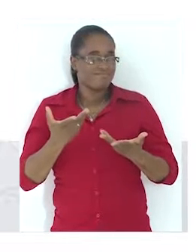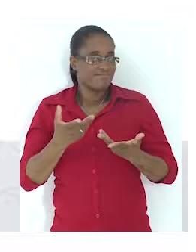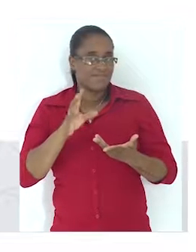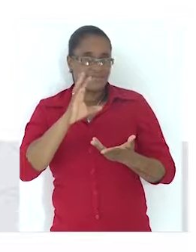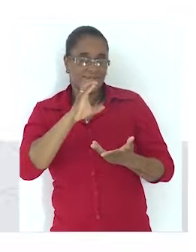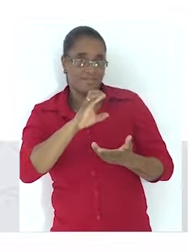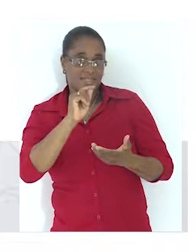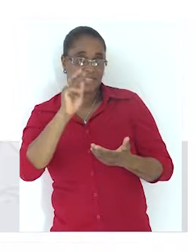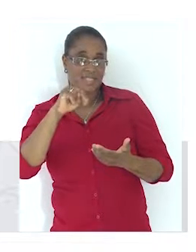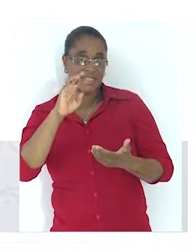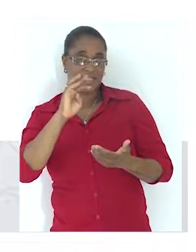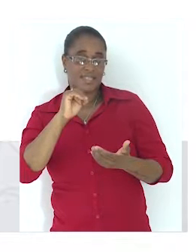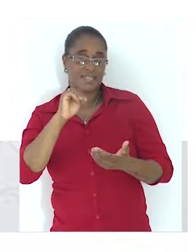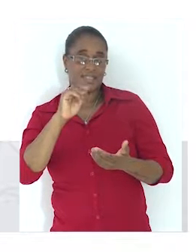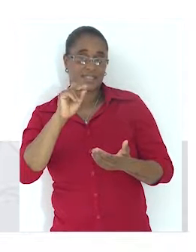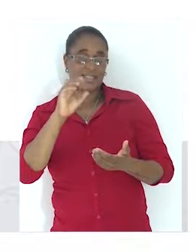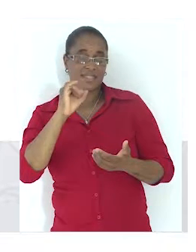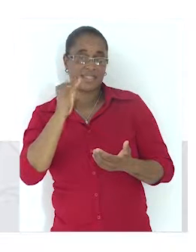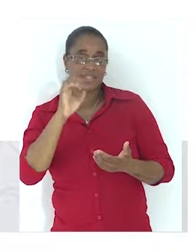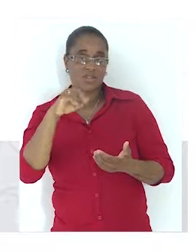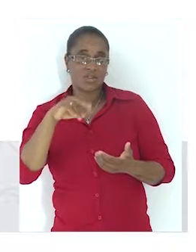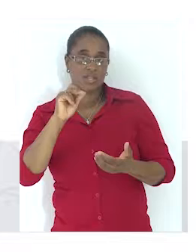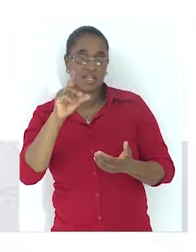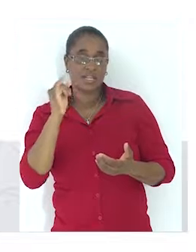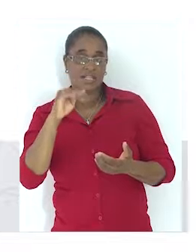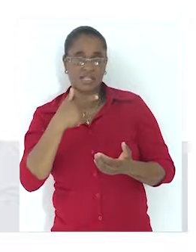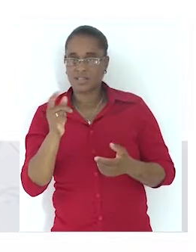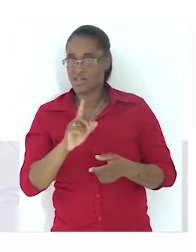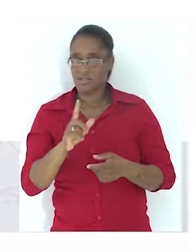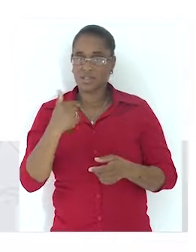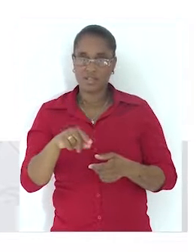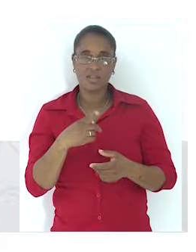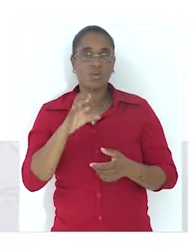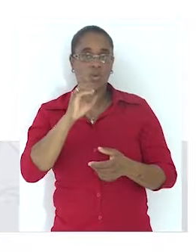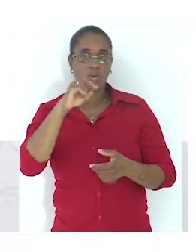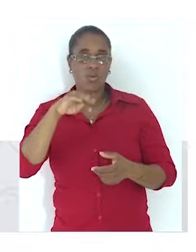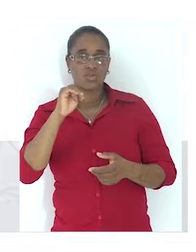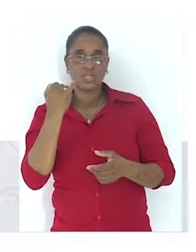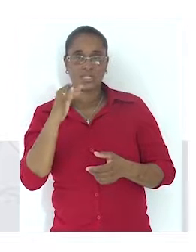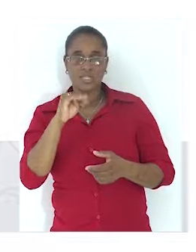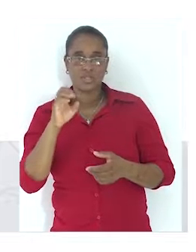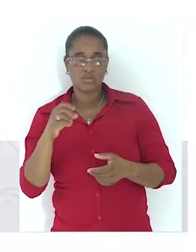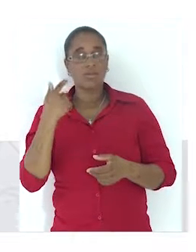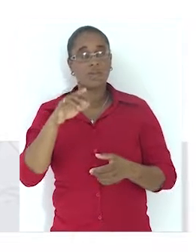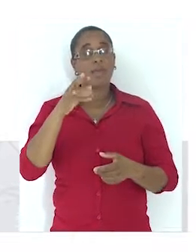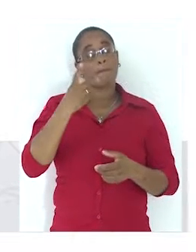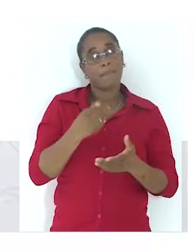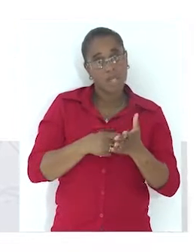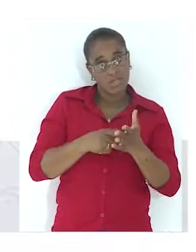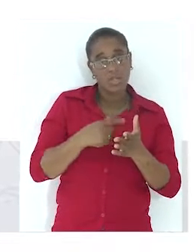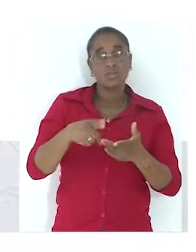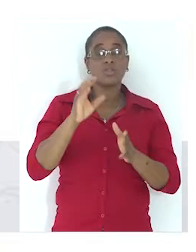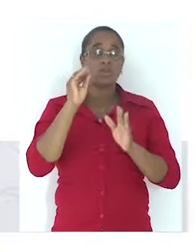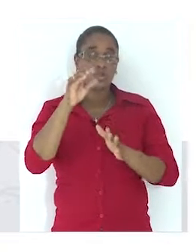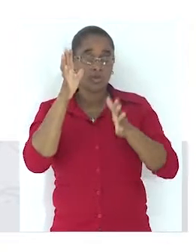sensacionalista, não. Tem que ser conciso, preciso e tem que chamar a atenção dos leitores. O